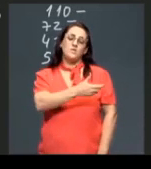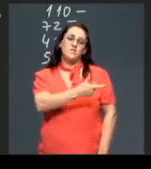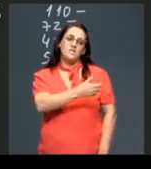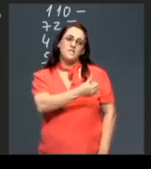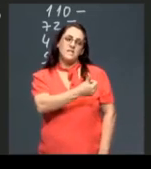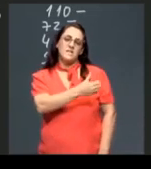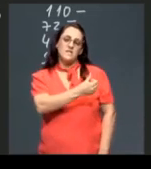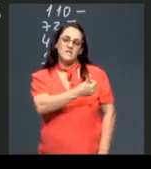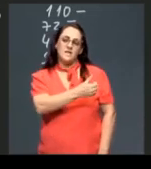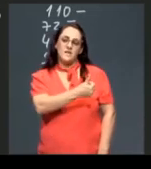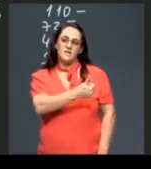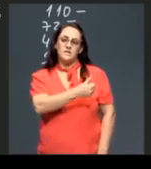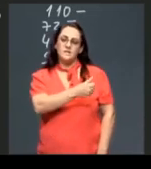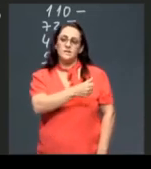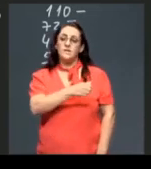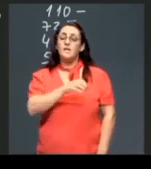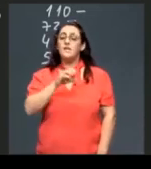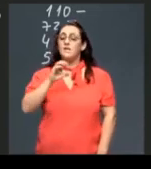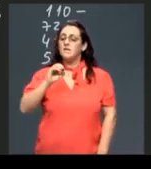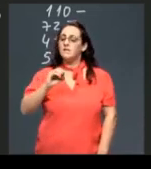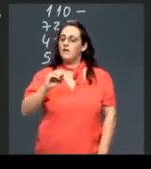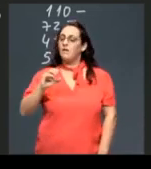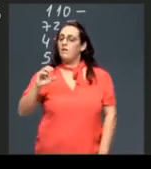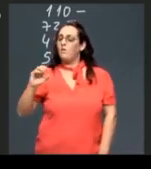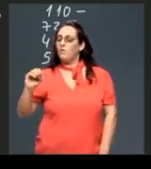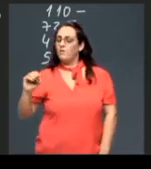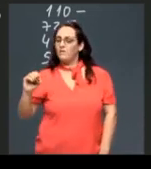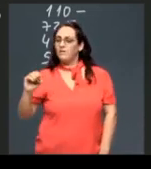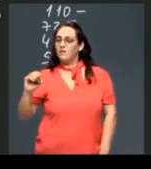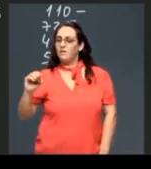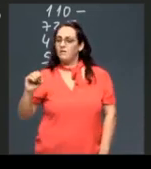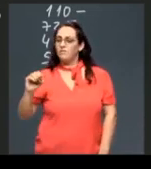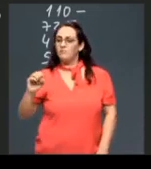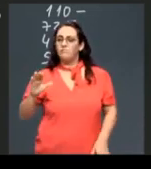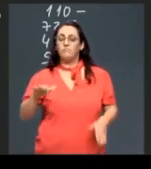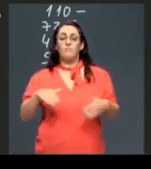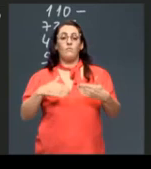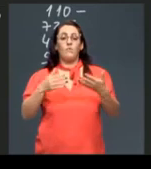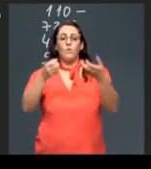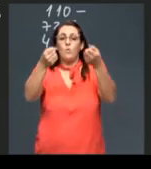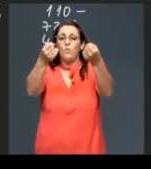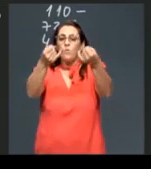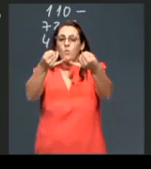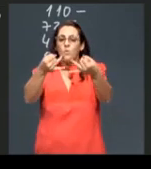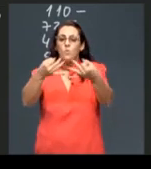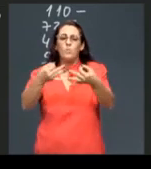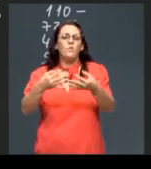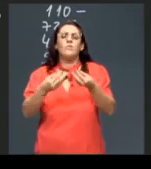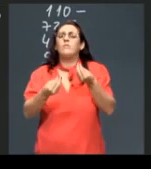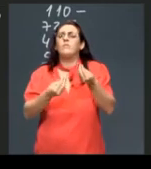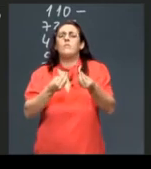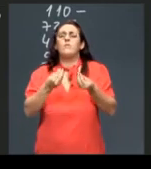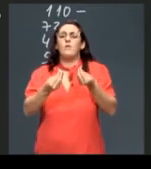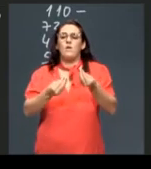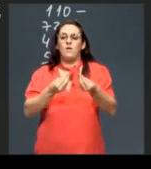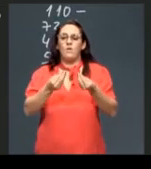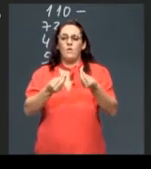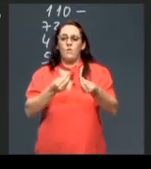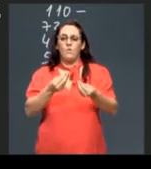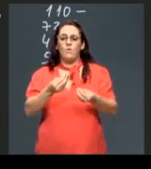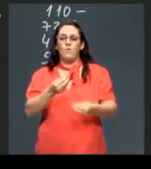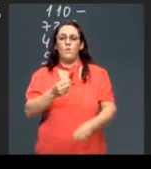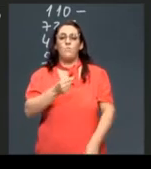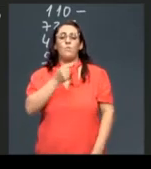zeros eu completo. Então, o total de anagramas será de